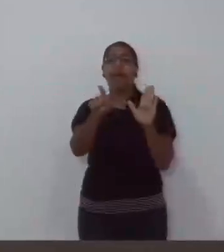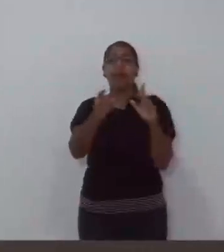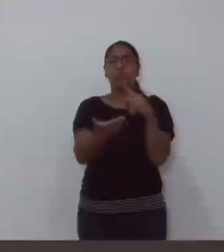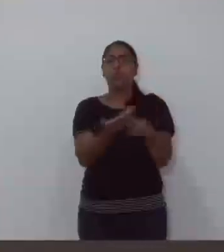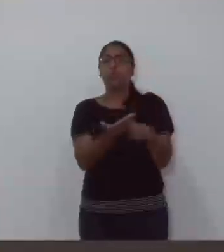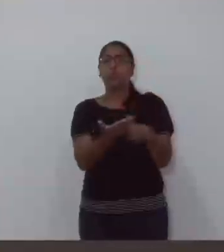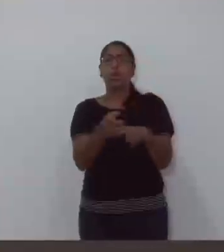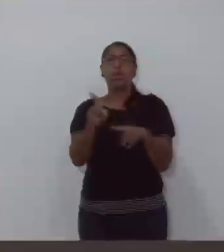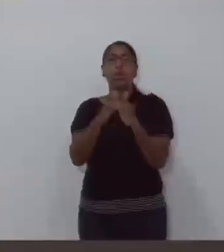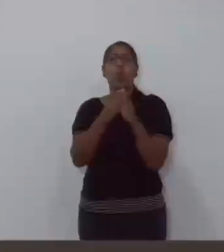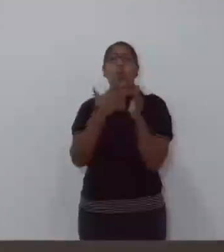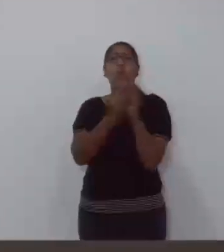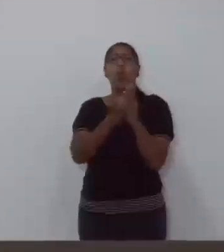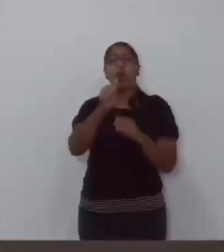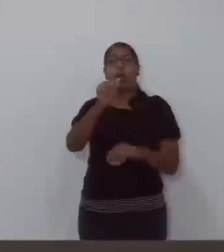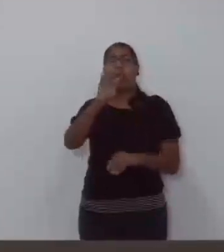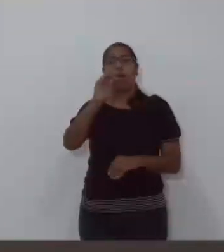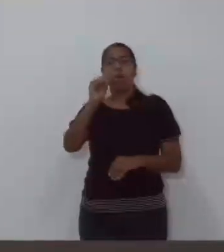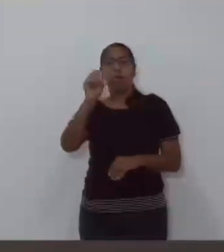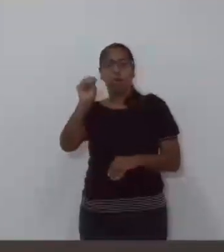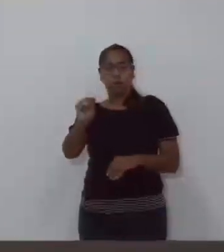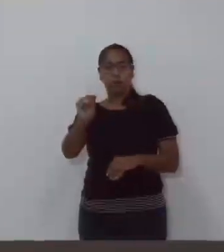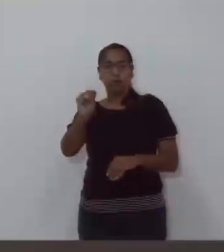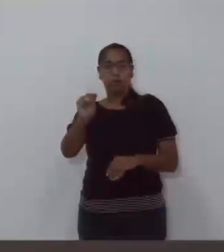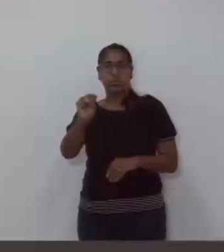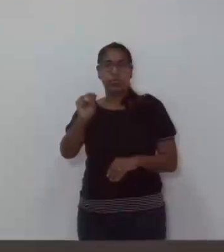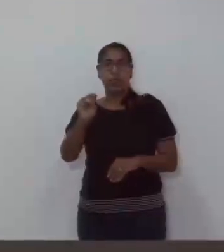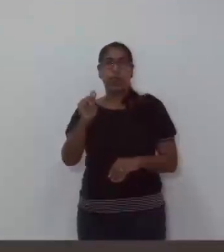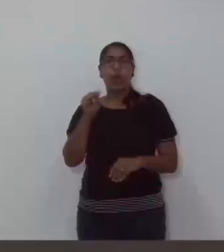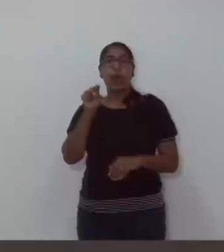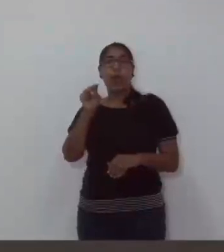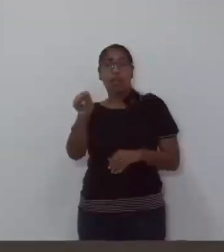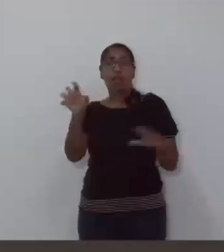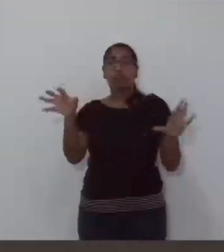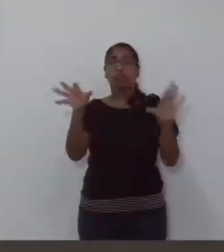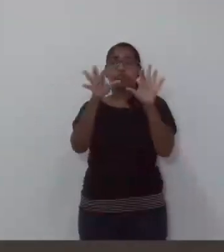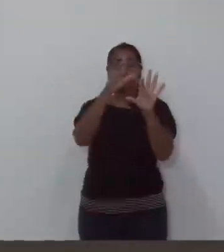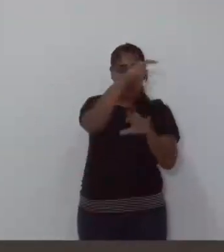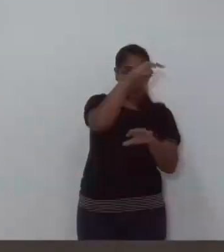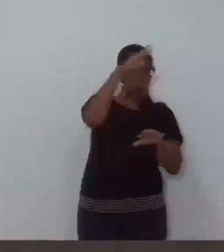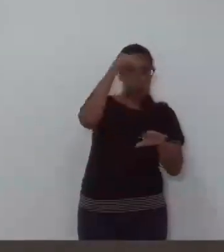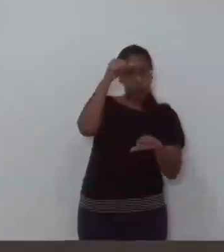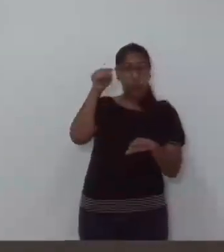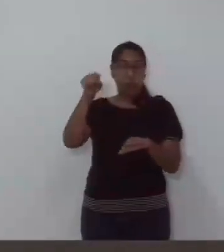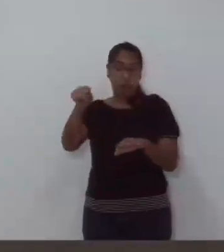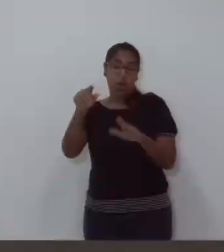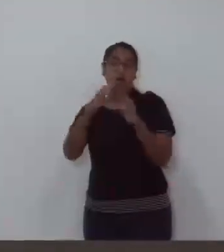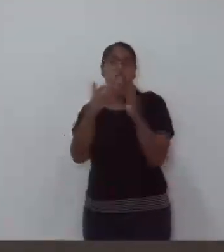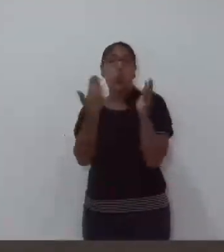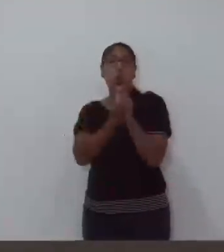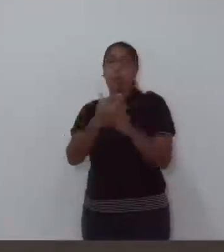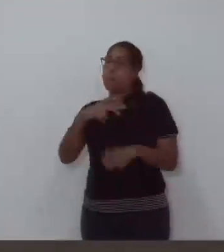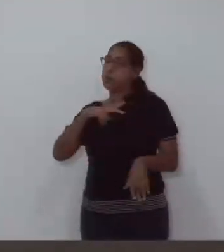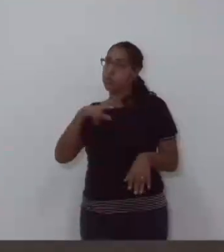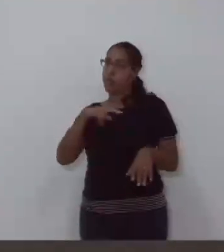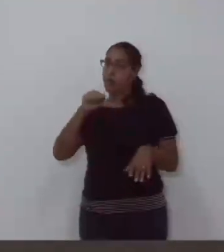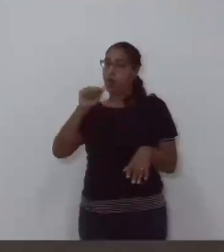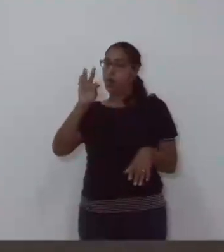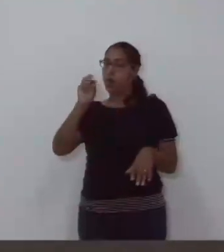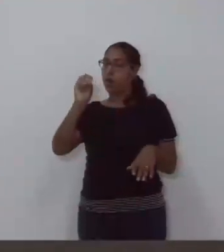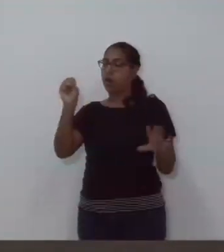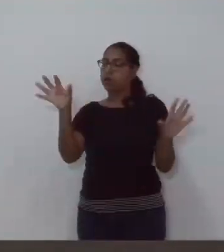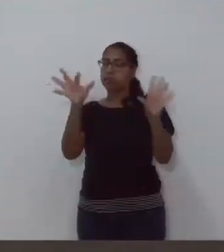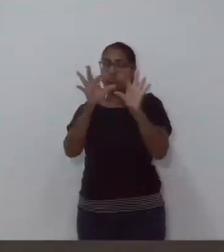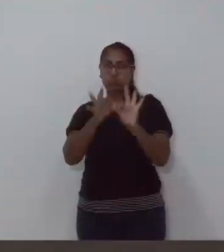tá, desse convênio, né, com a escola particular Atos. E para vocês